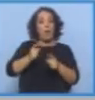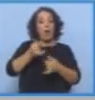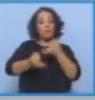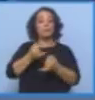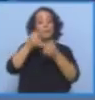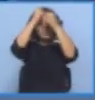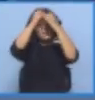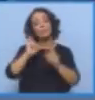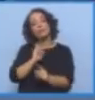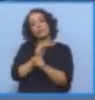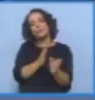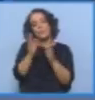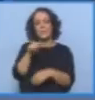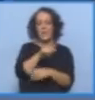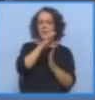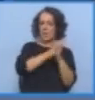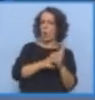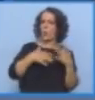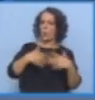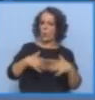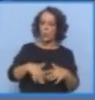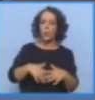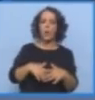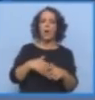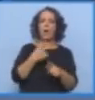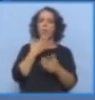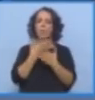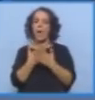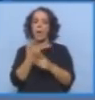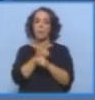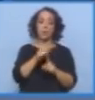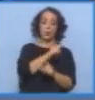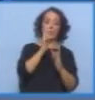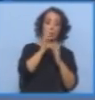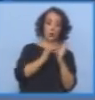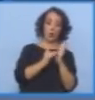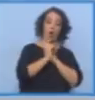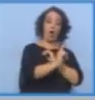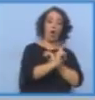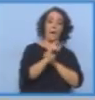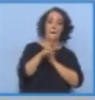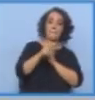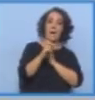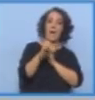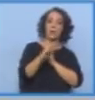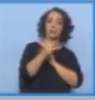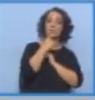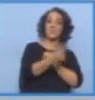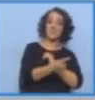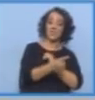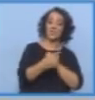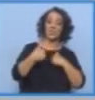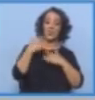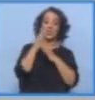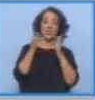quer dizer, este texto é um texto muito paradigmático, em que Jesus, através de Marcos, nos diz que, de facto, o messianismo que Jesus